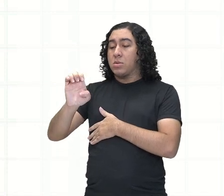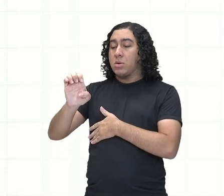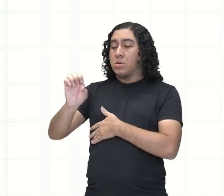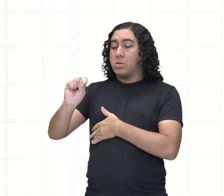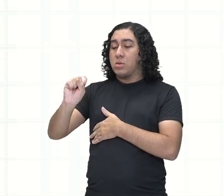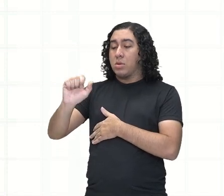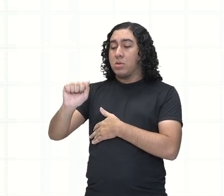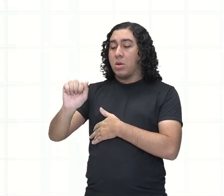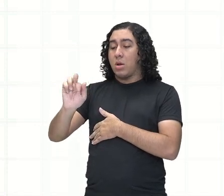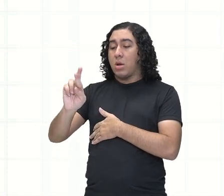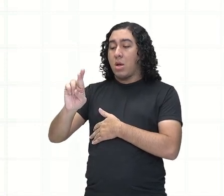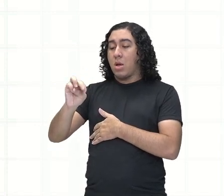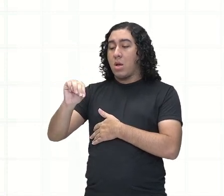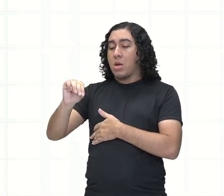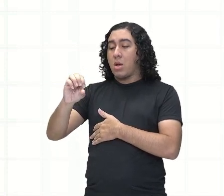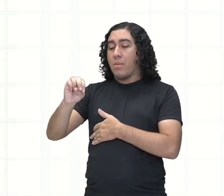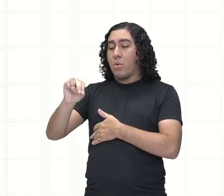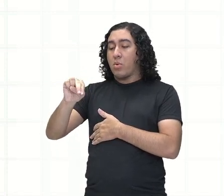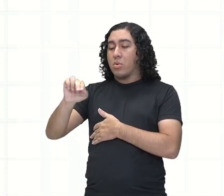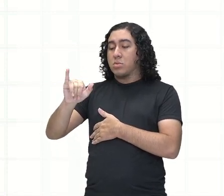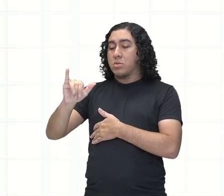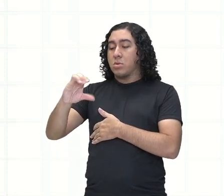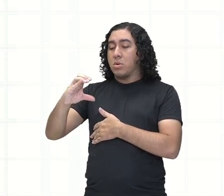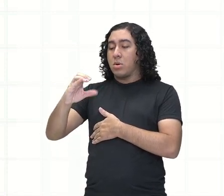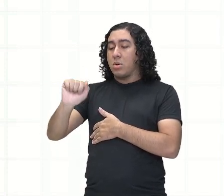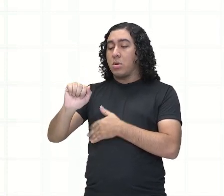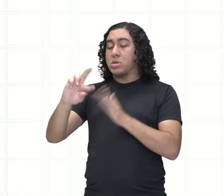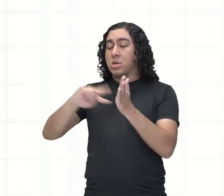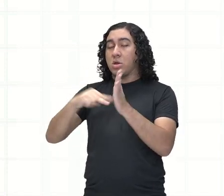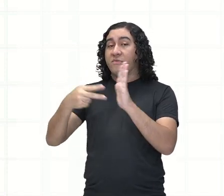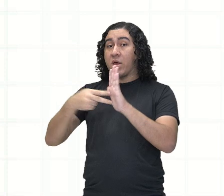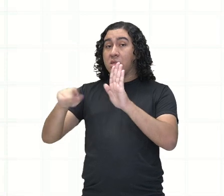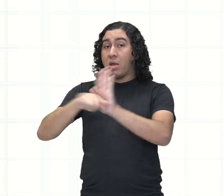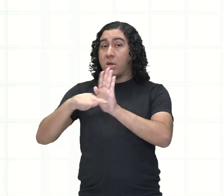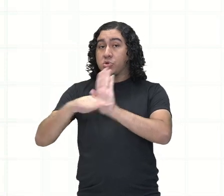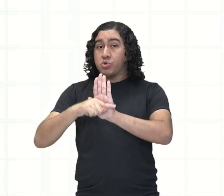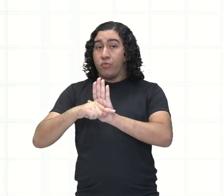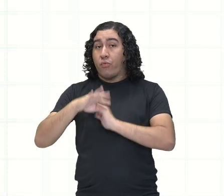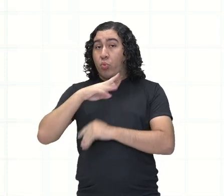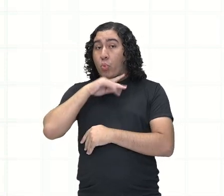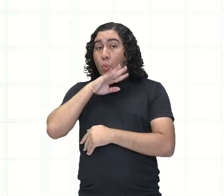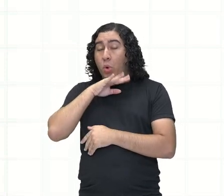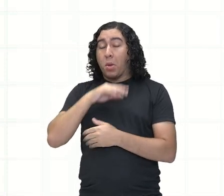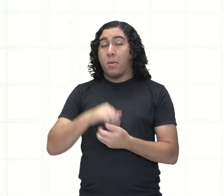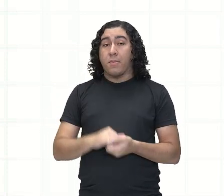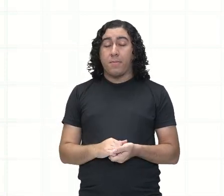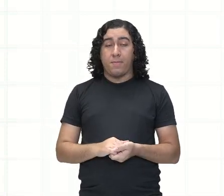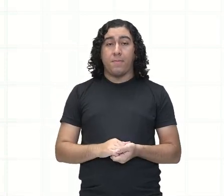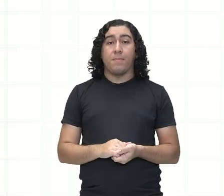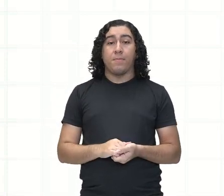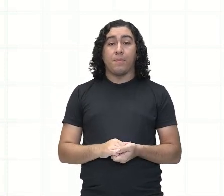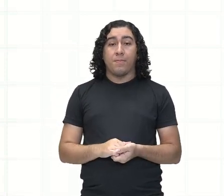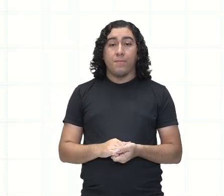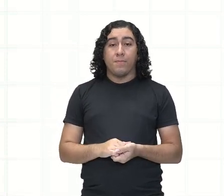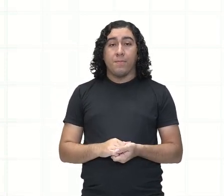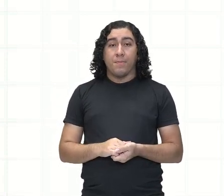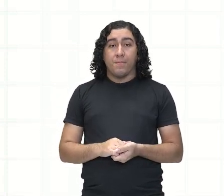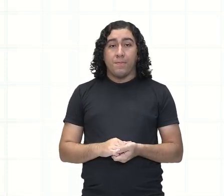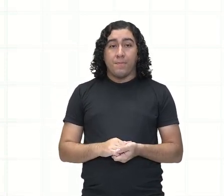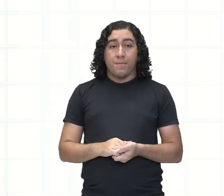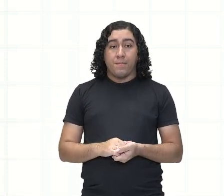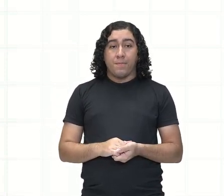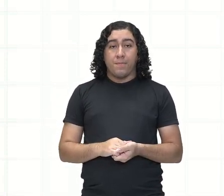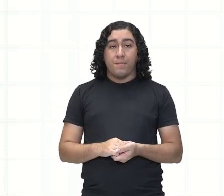que é negativo, uma relação negativa entre eles. São aqueles em que, pelo menos, uma